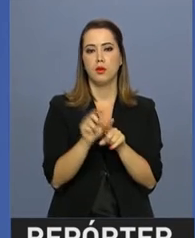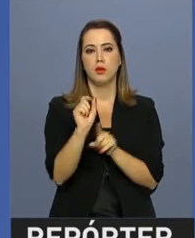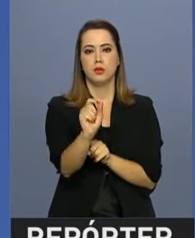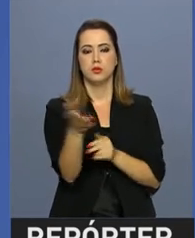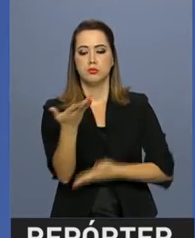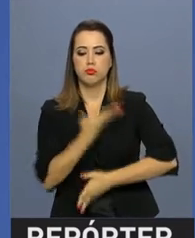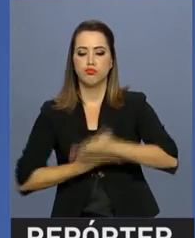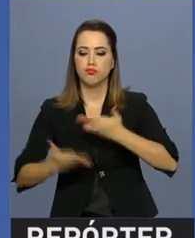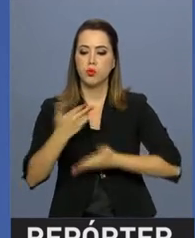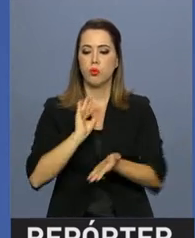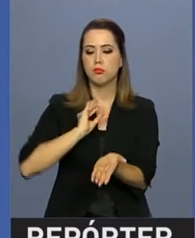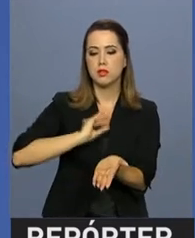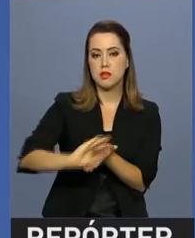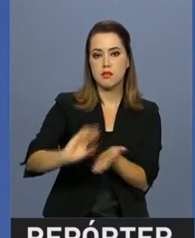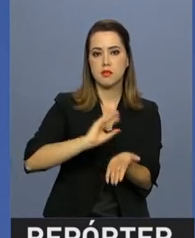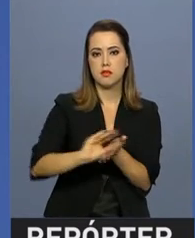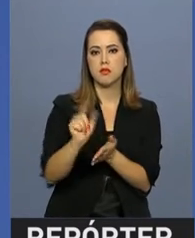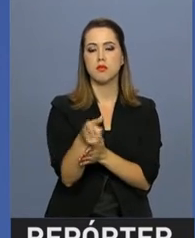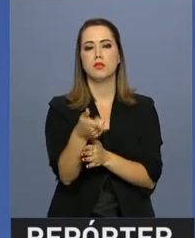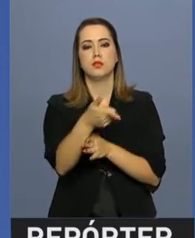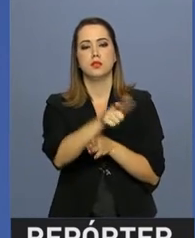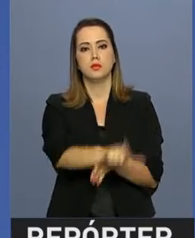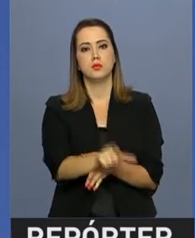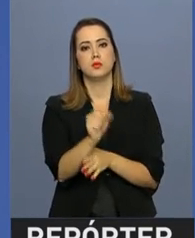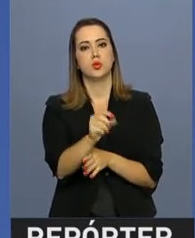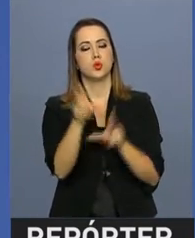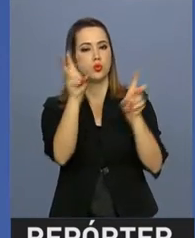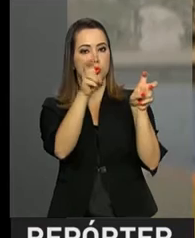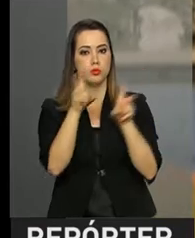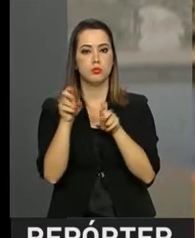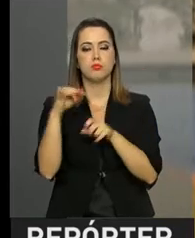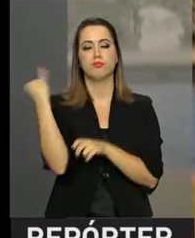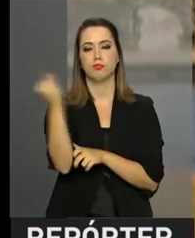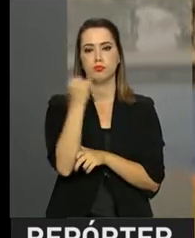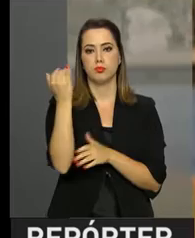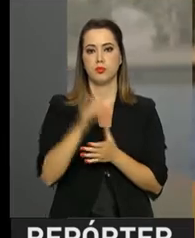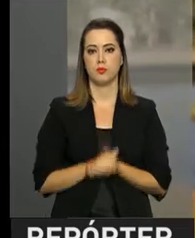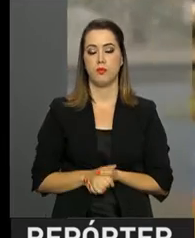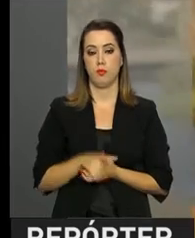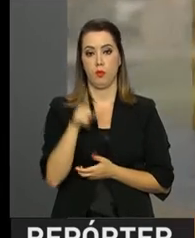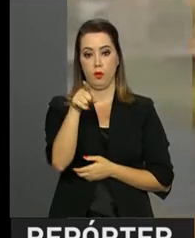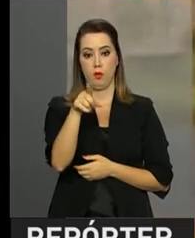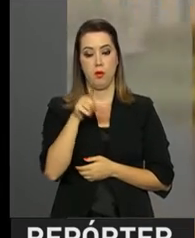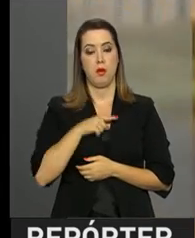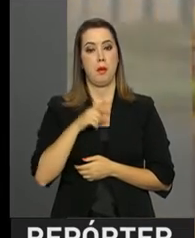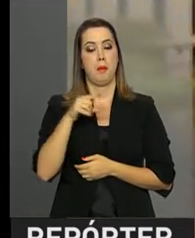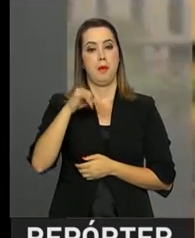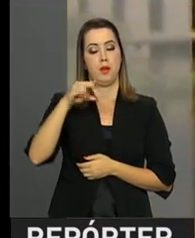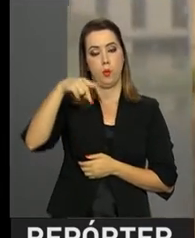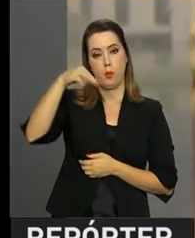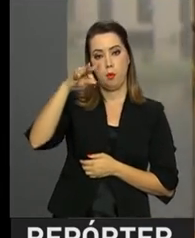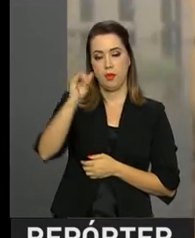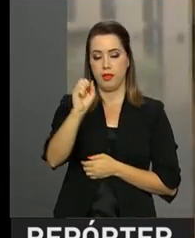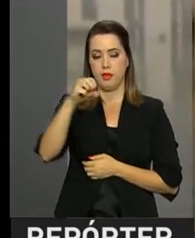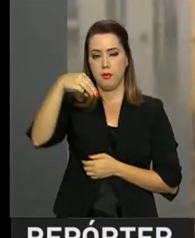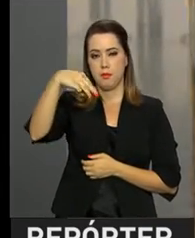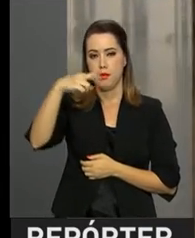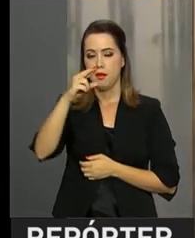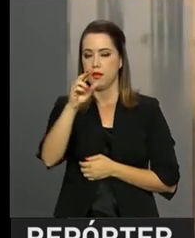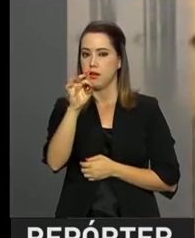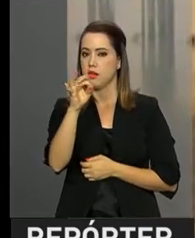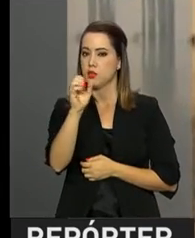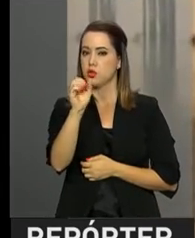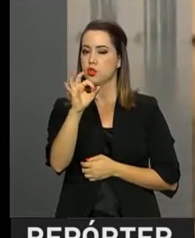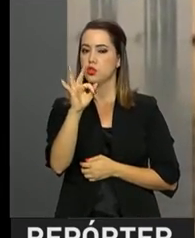comércio, investimento e outros temas desse tipo. Para o Itamaraty, a China, à frente do encontro este